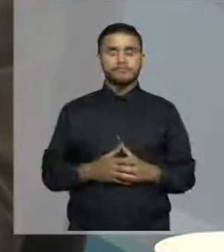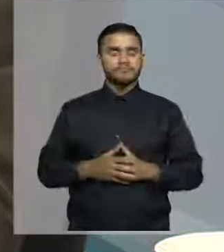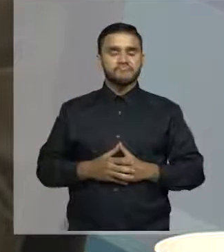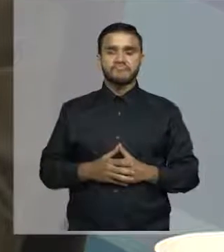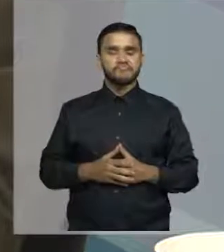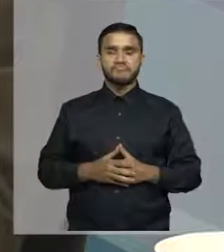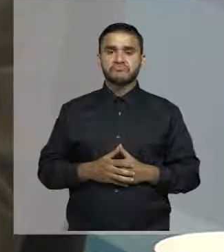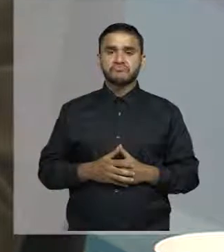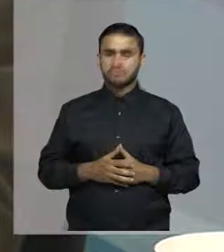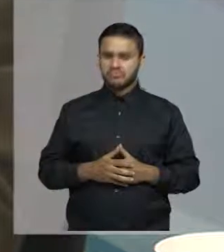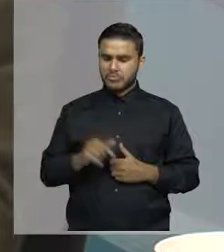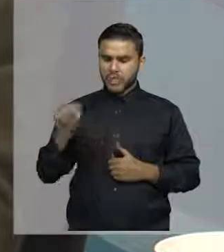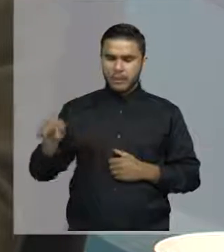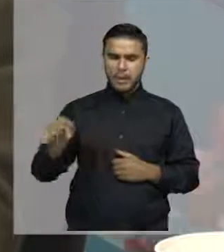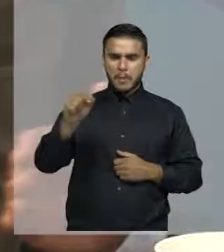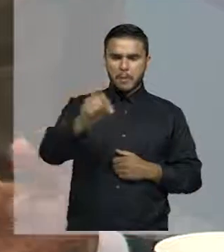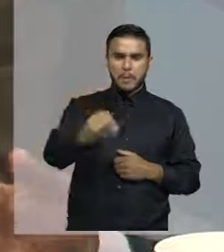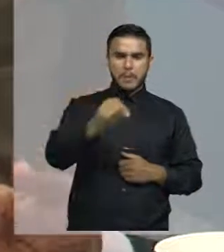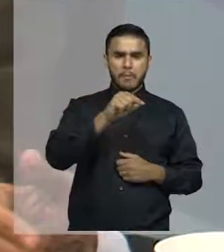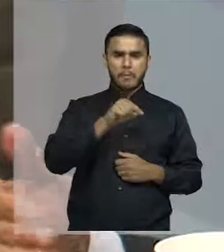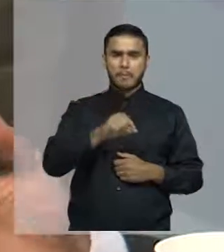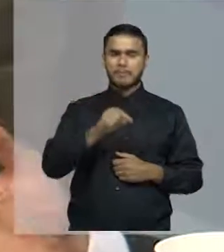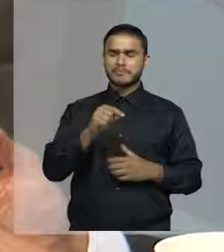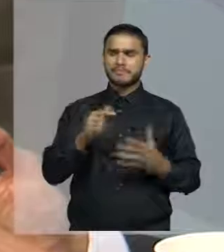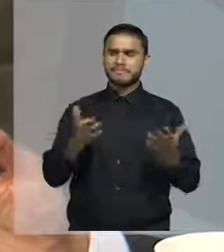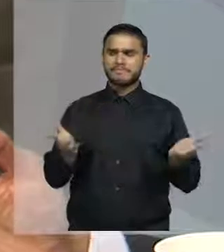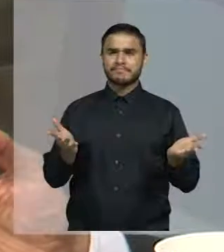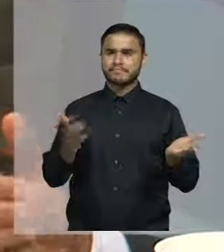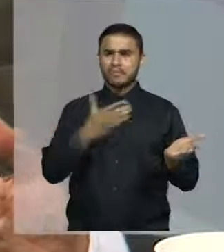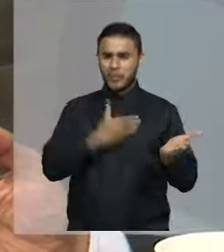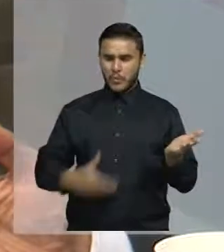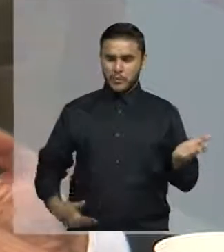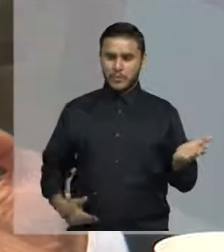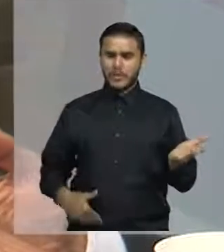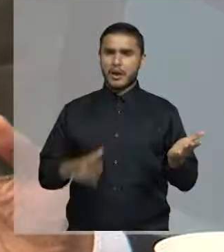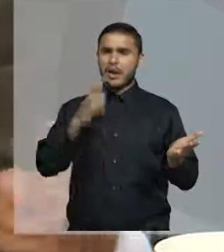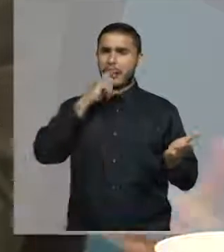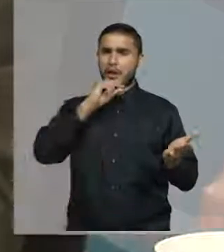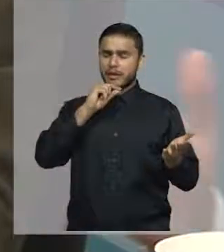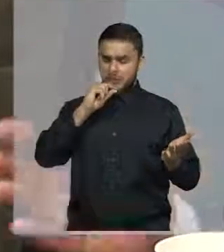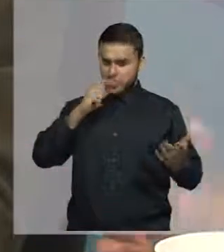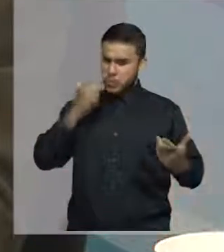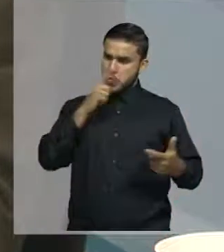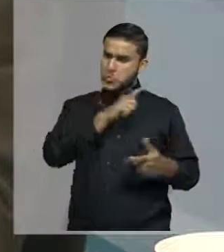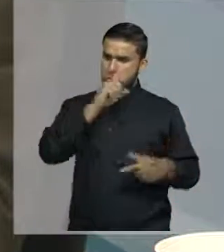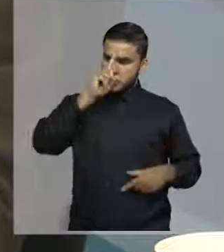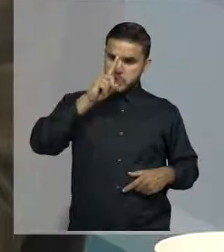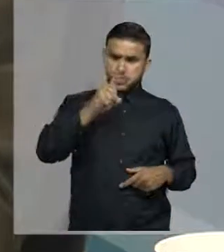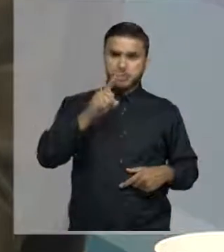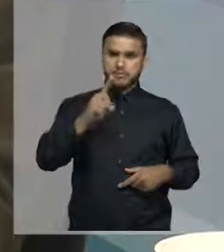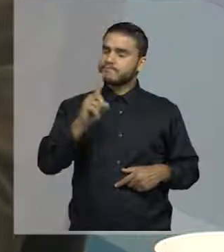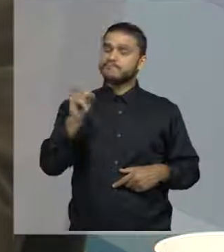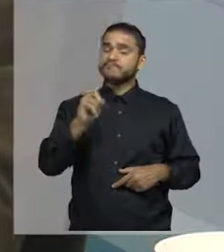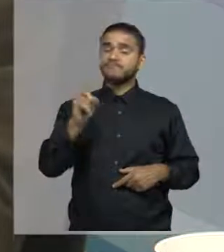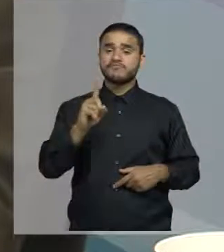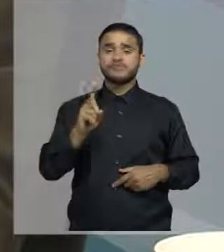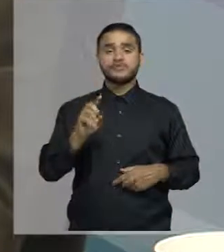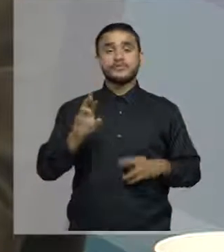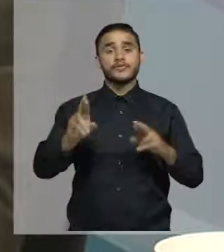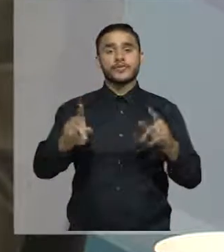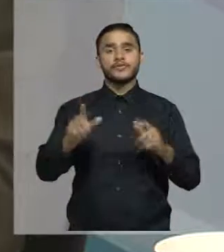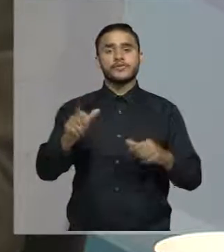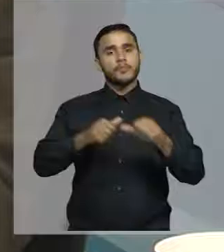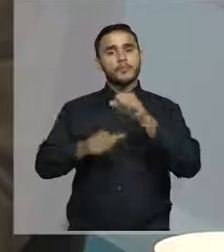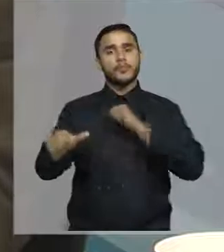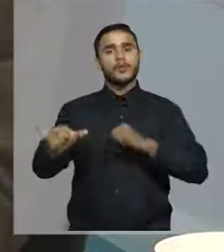3 monopólios. Hoje, quem dita regras de conduta social na periferia são as